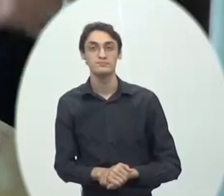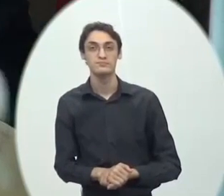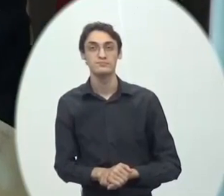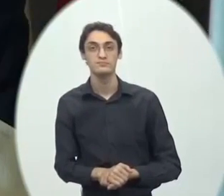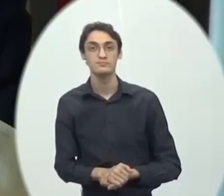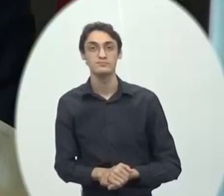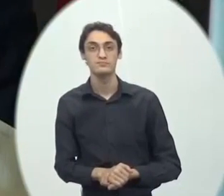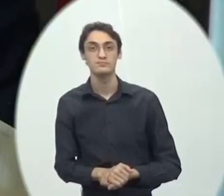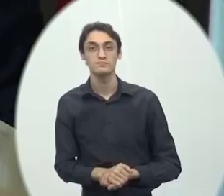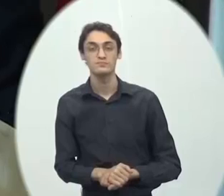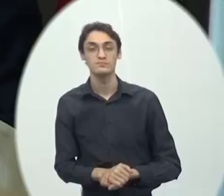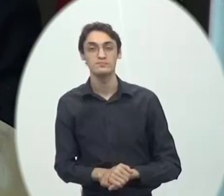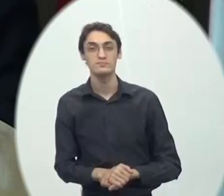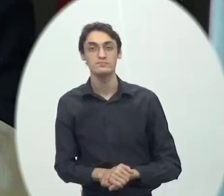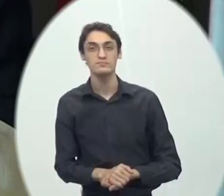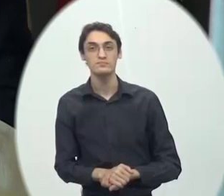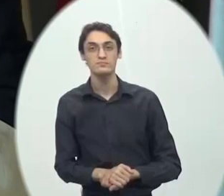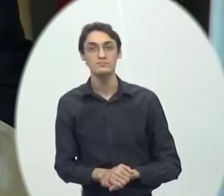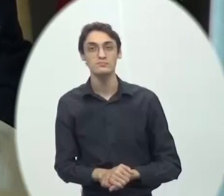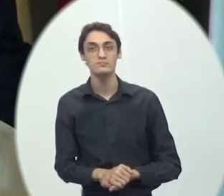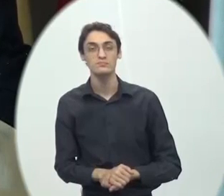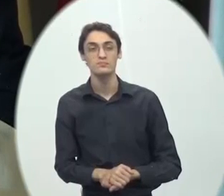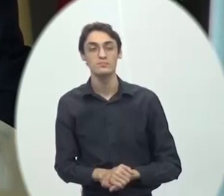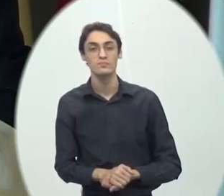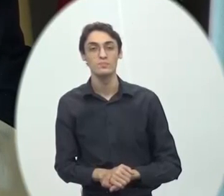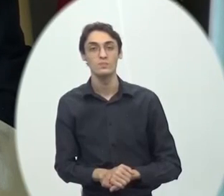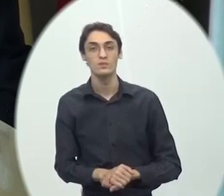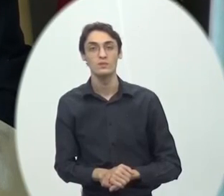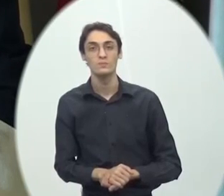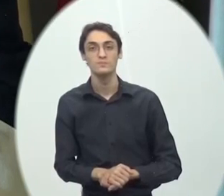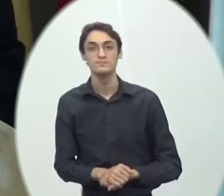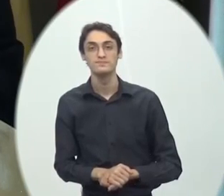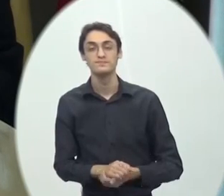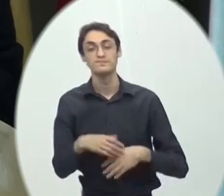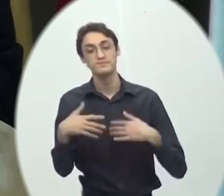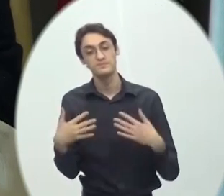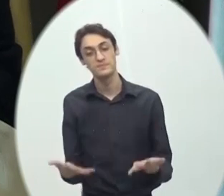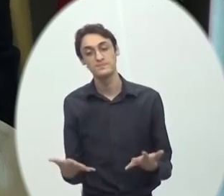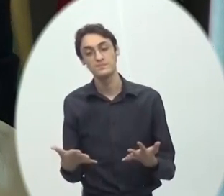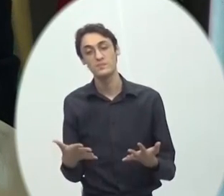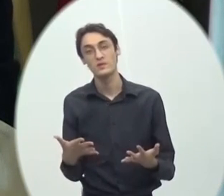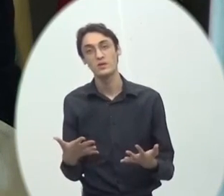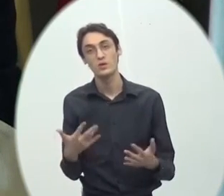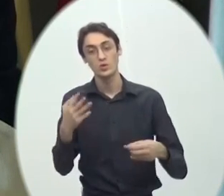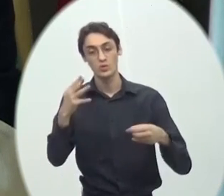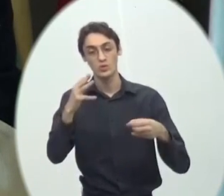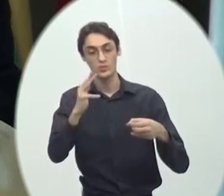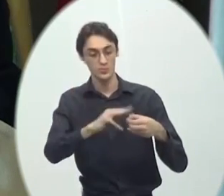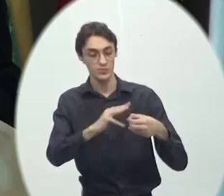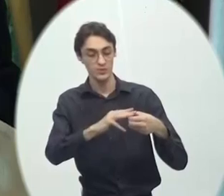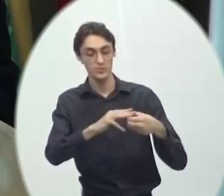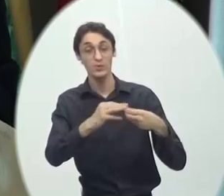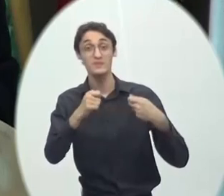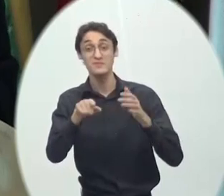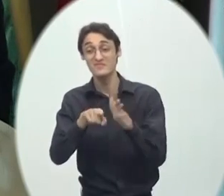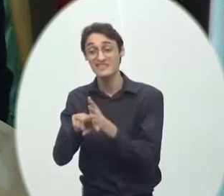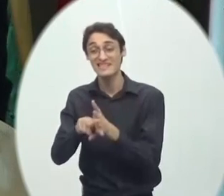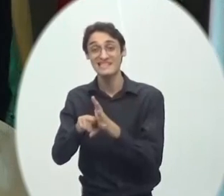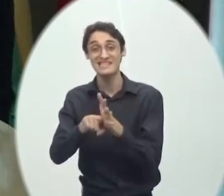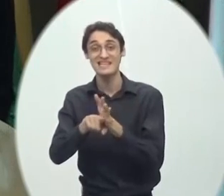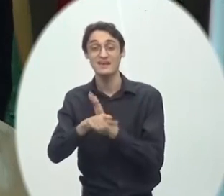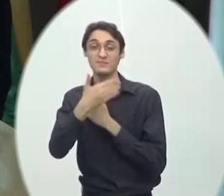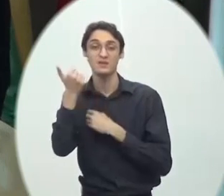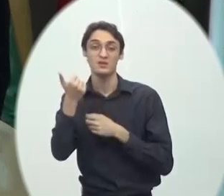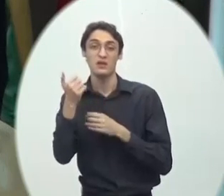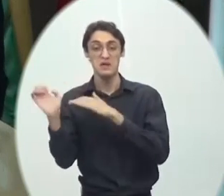o acesso numa estrada de que flui de passagem. Então, assim, ó, O município devia ter fiscalizado mais. Não deixar a